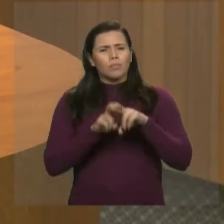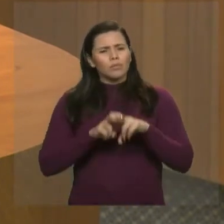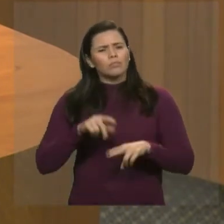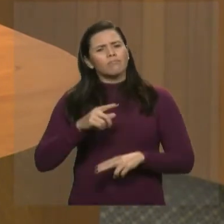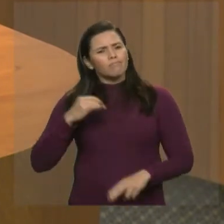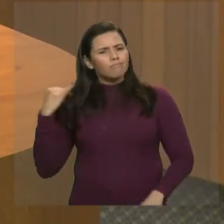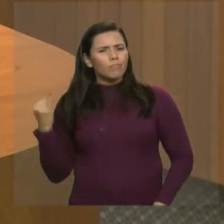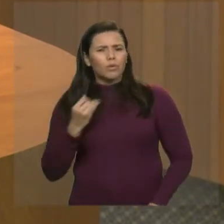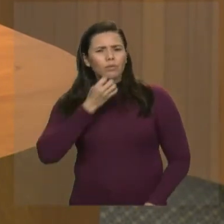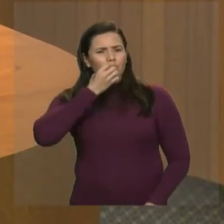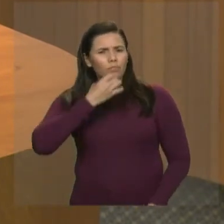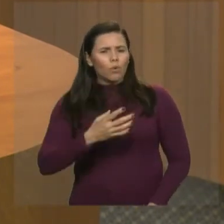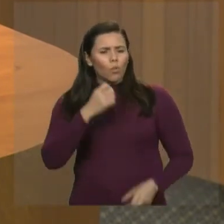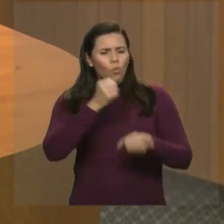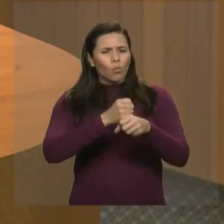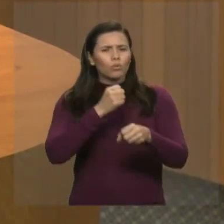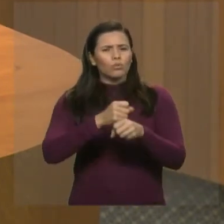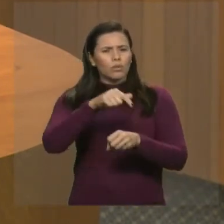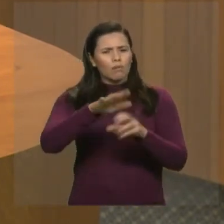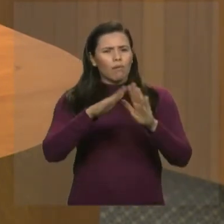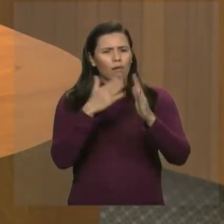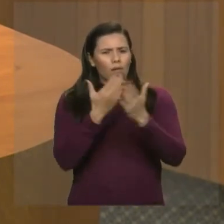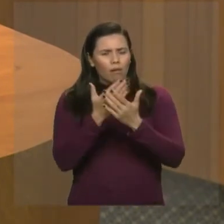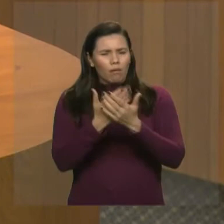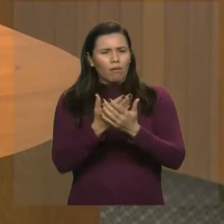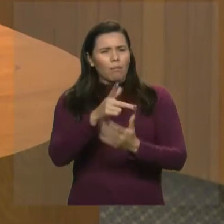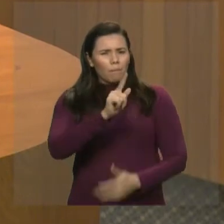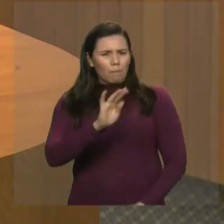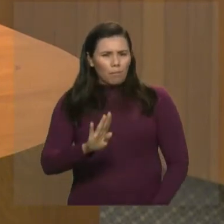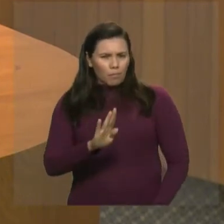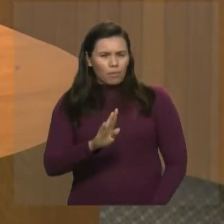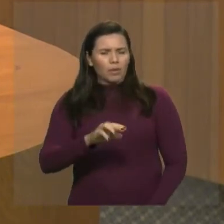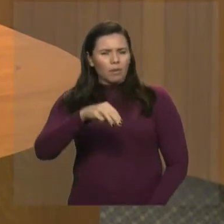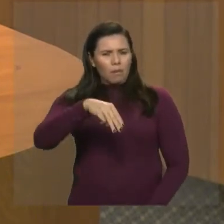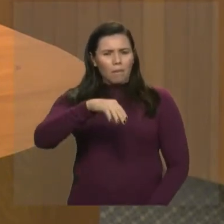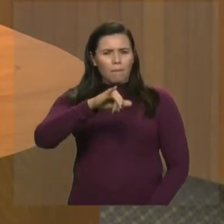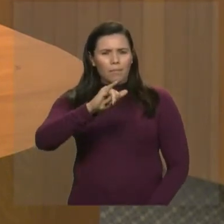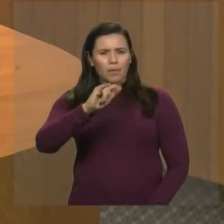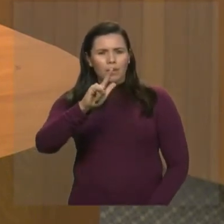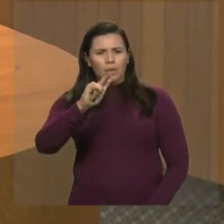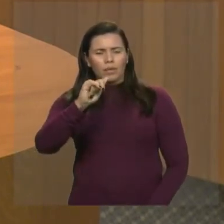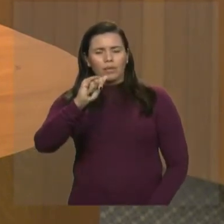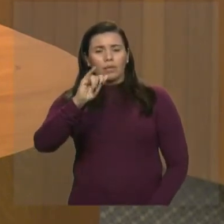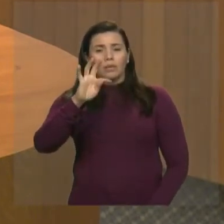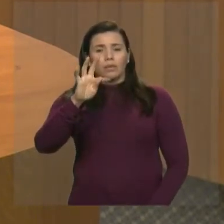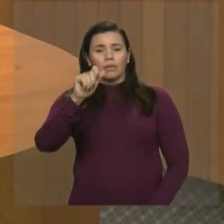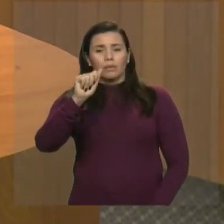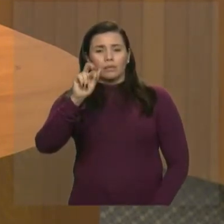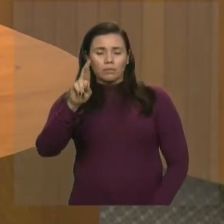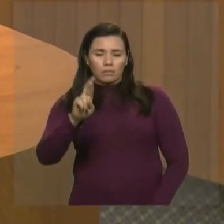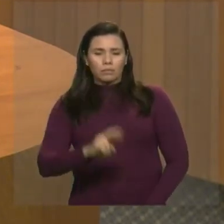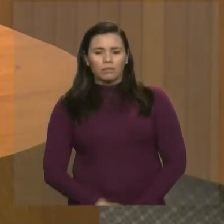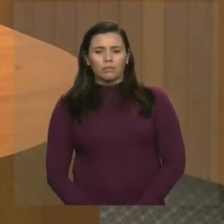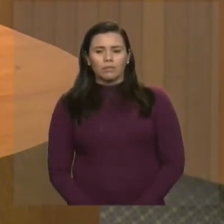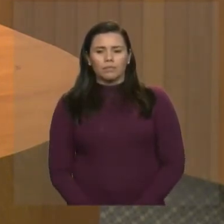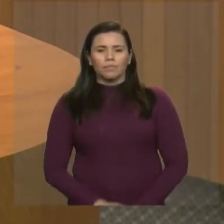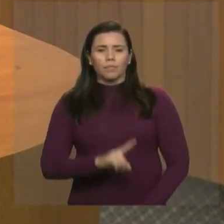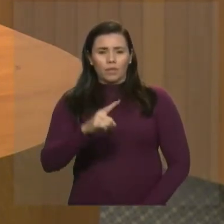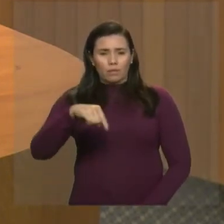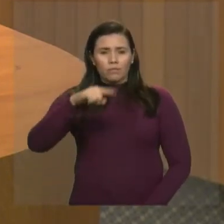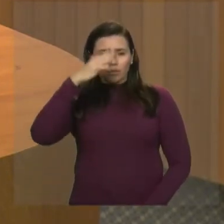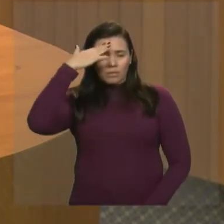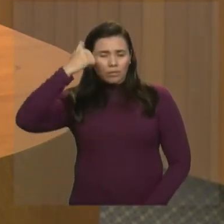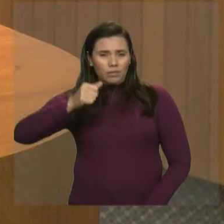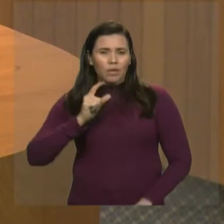dinâmica econômica, social e política, que, devido a esses fatores, crescem paralelamente o número de crimes. Devido